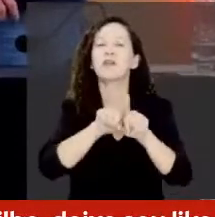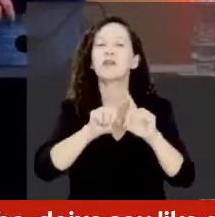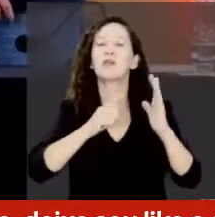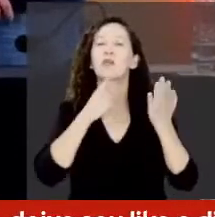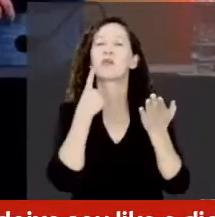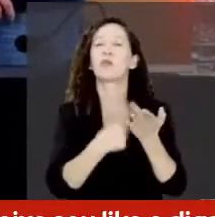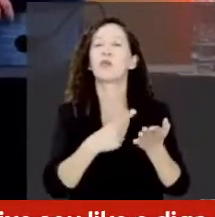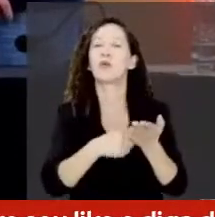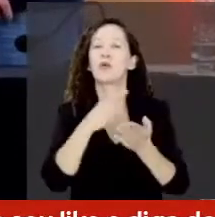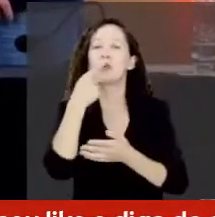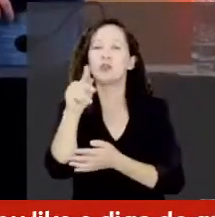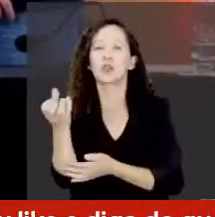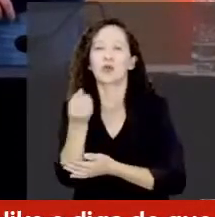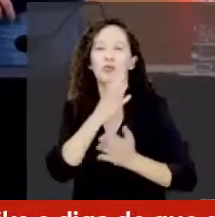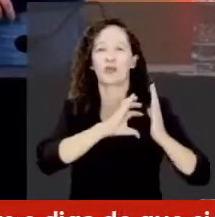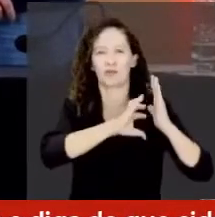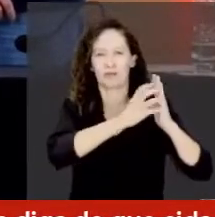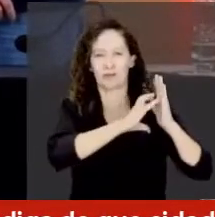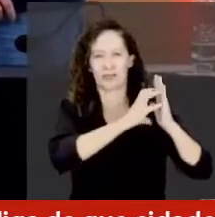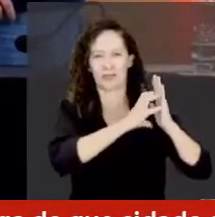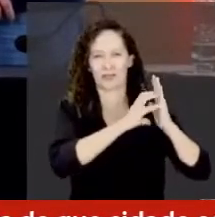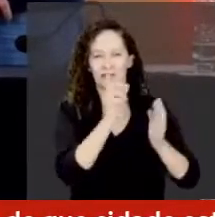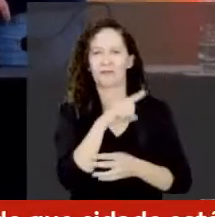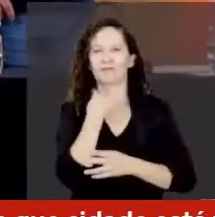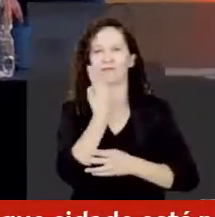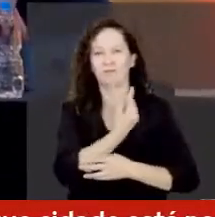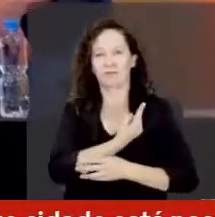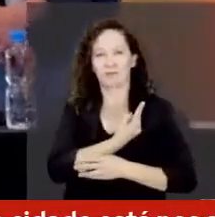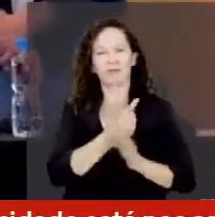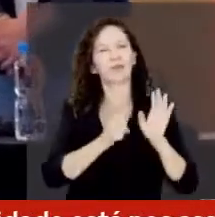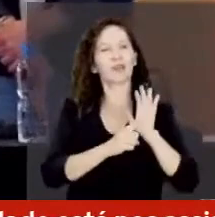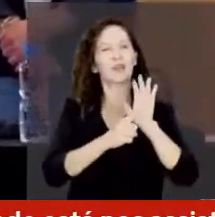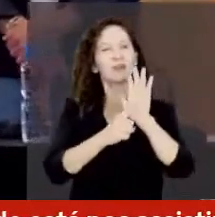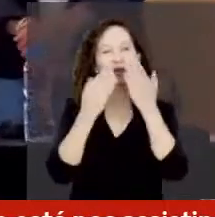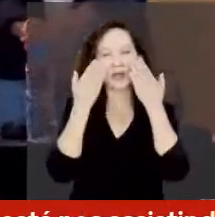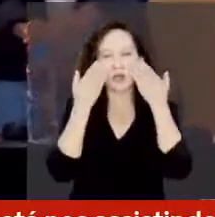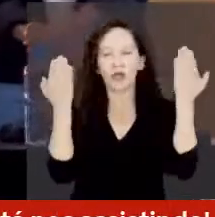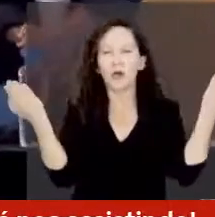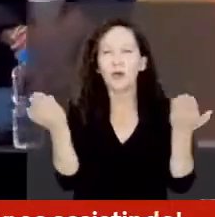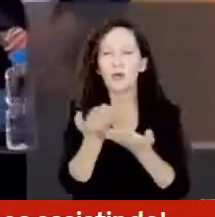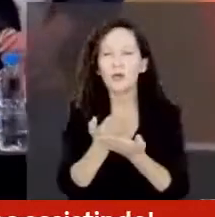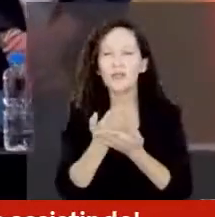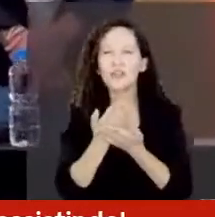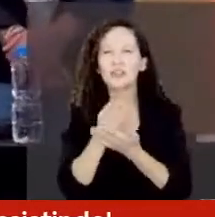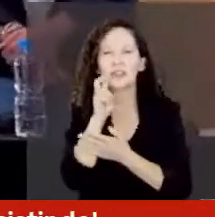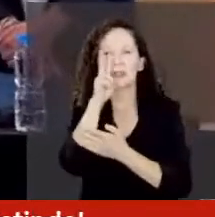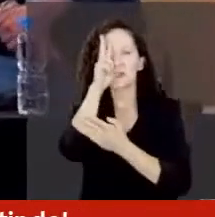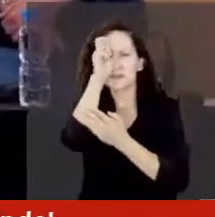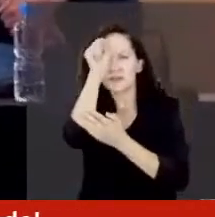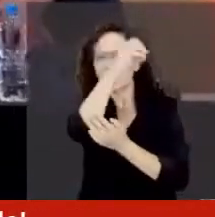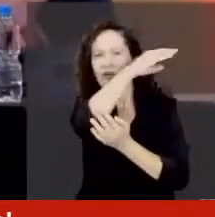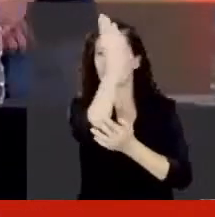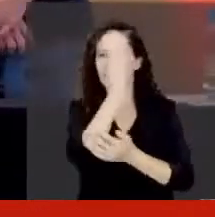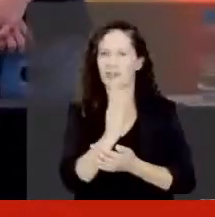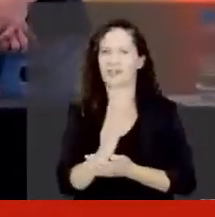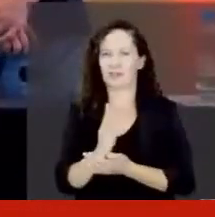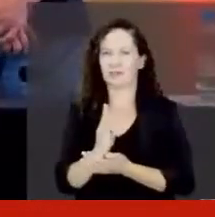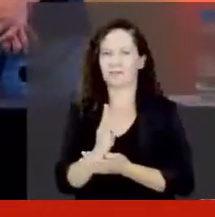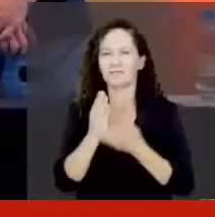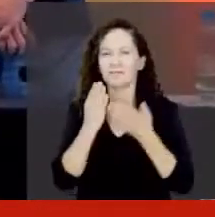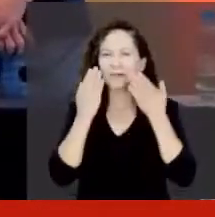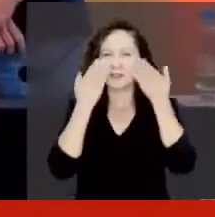de mulheres. Eu não quero chegar tanto tão rápido, mas pelo menos repartir um pouco mais de cadeira e